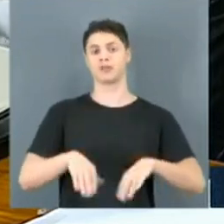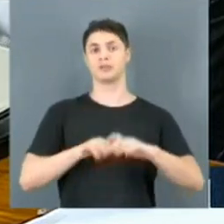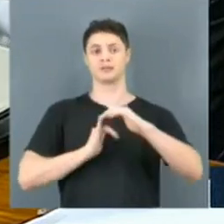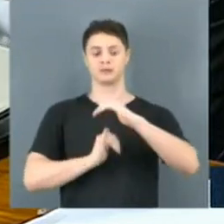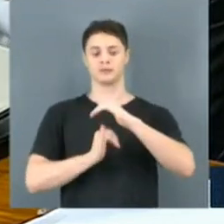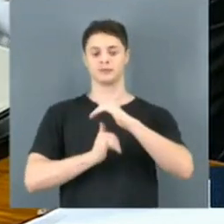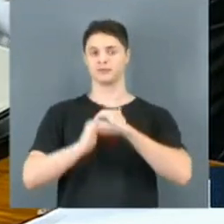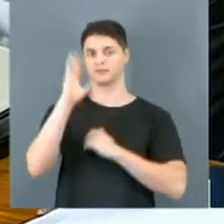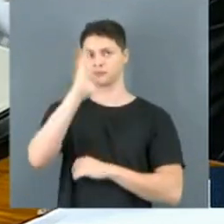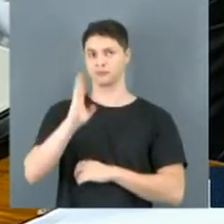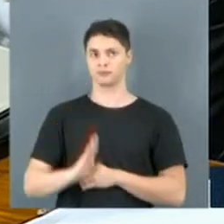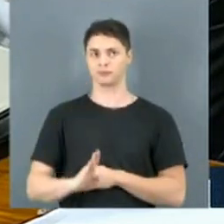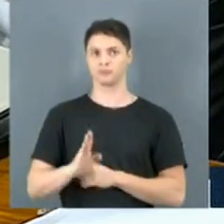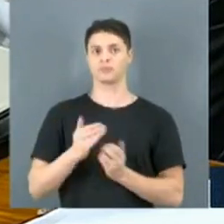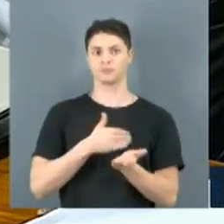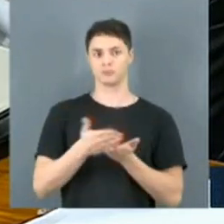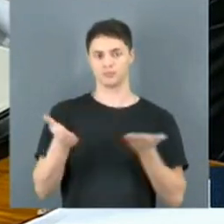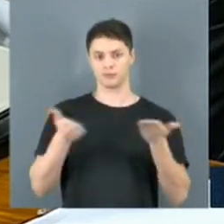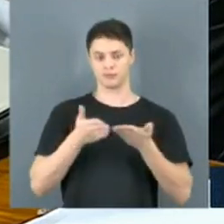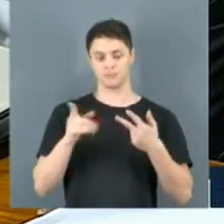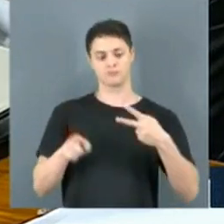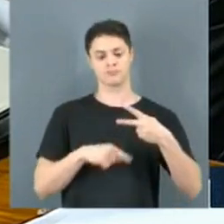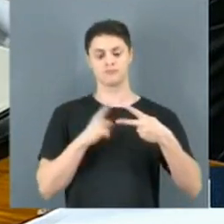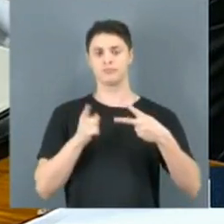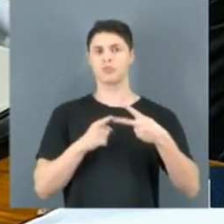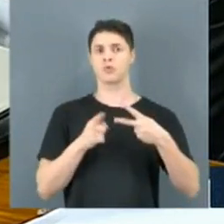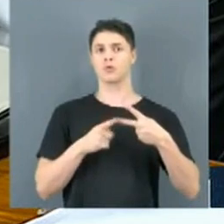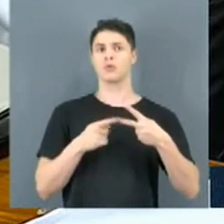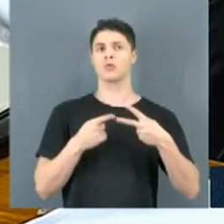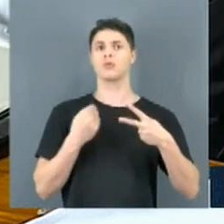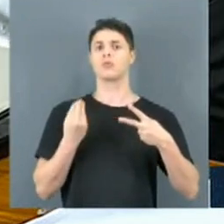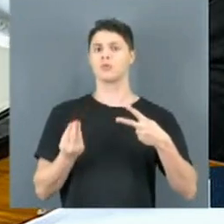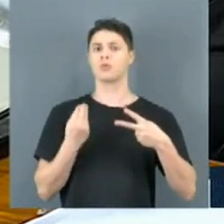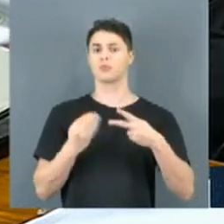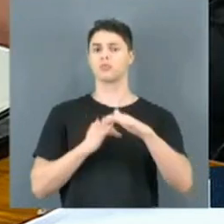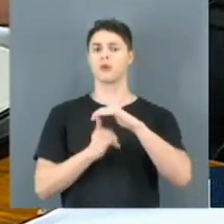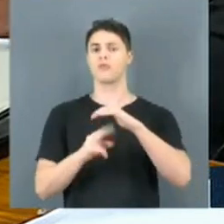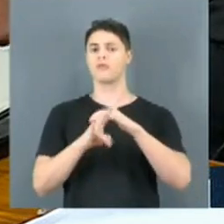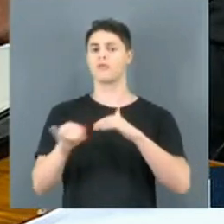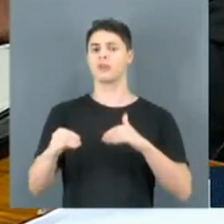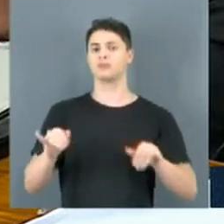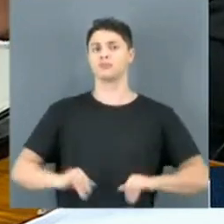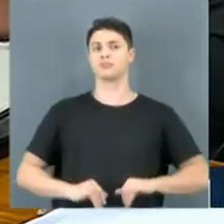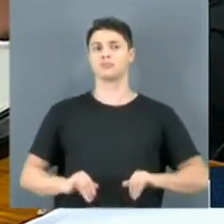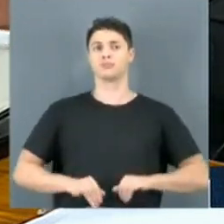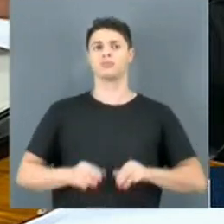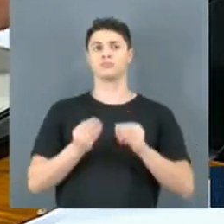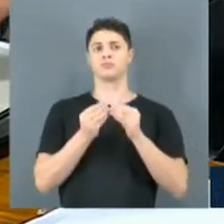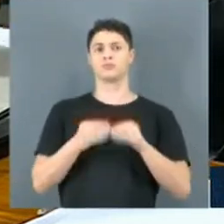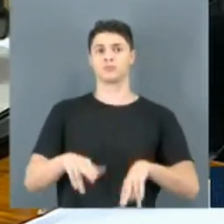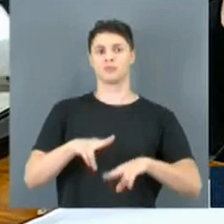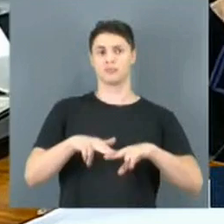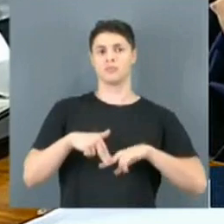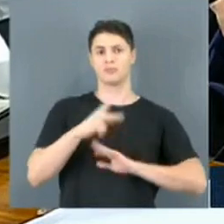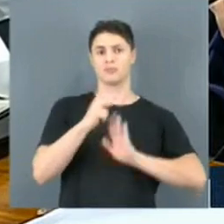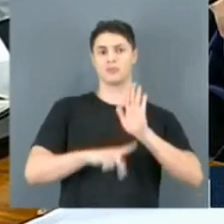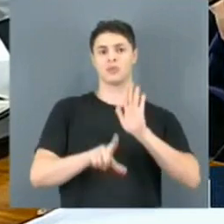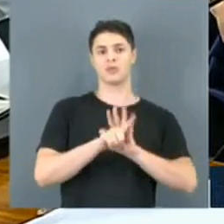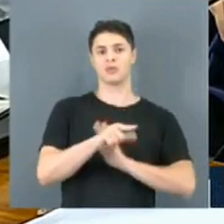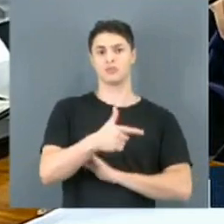E eu começo então a segunda parte da minha fala. Como startups brasileiras serão prejudicadas pelo PL